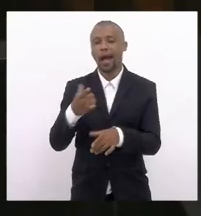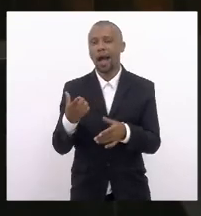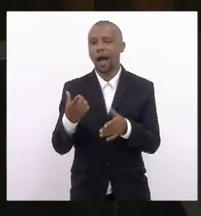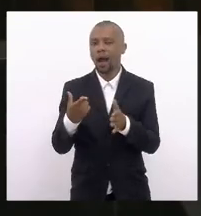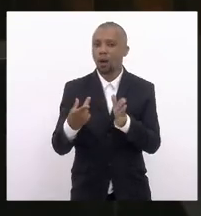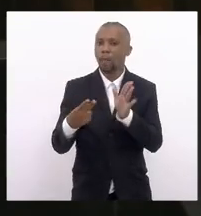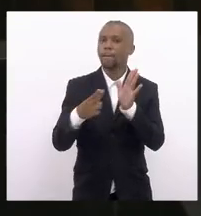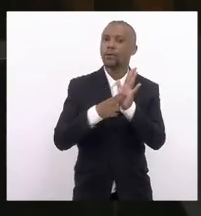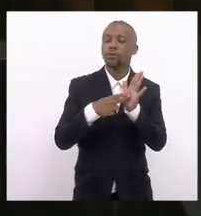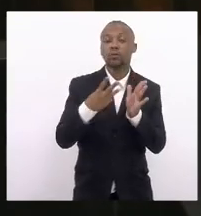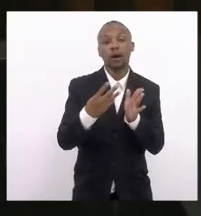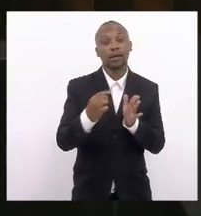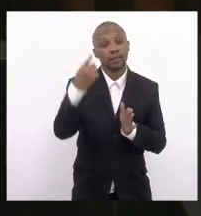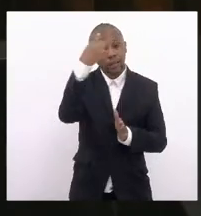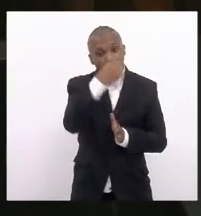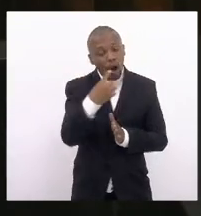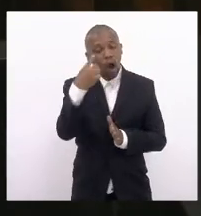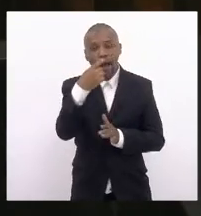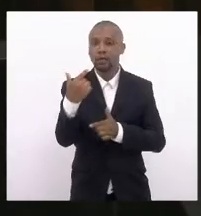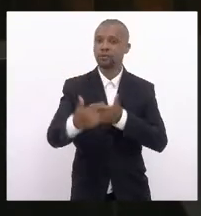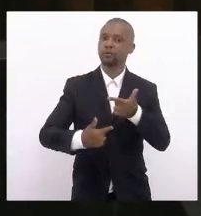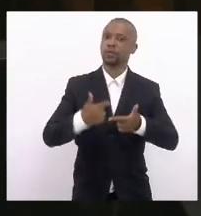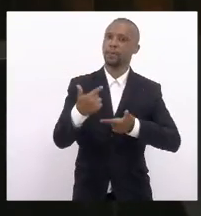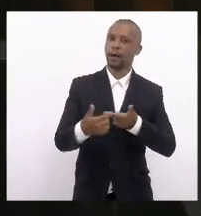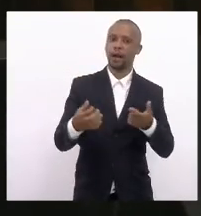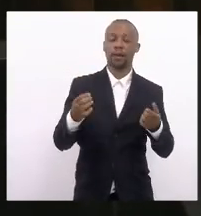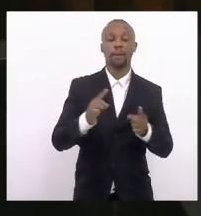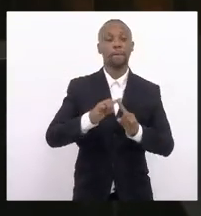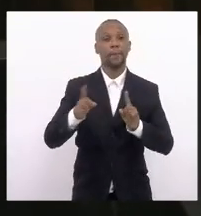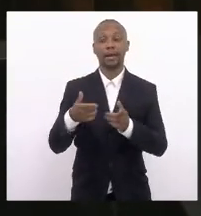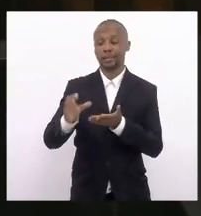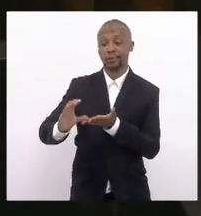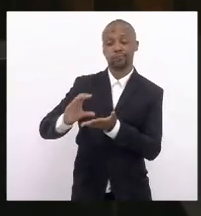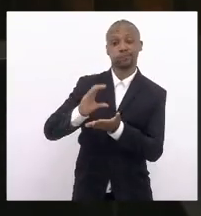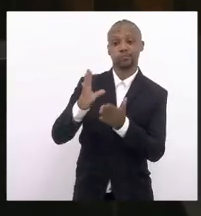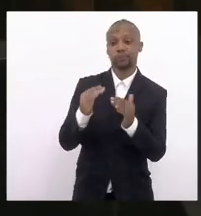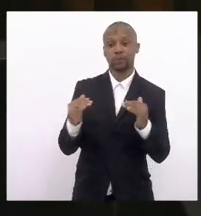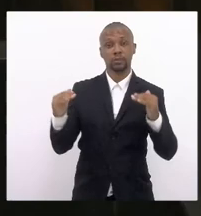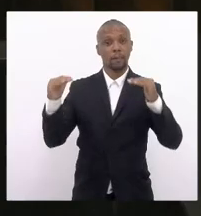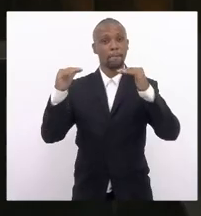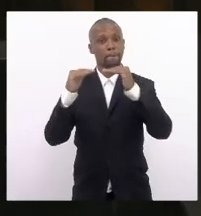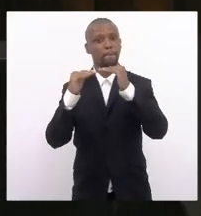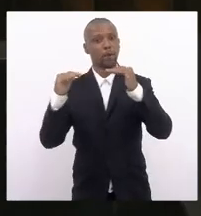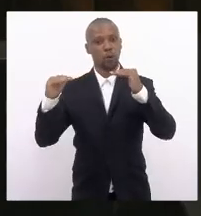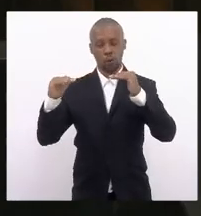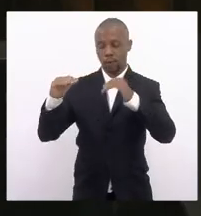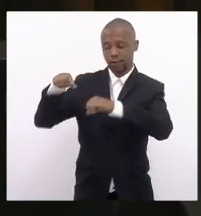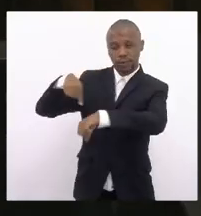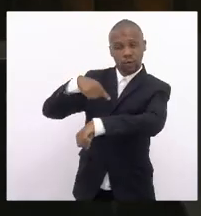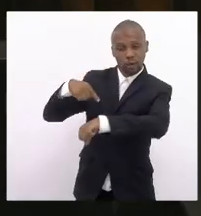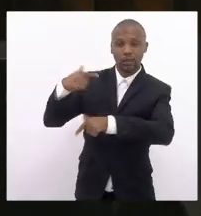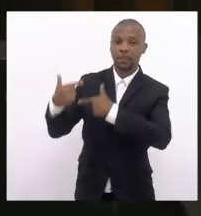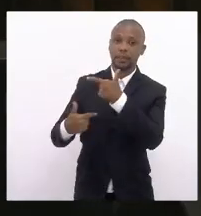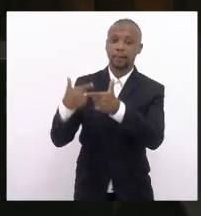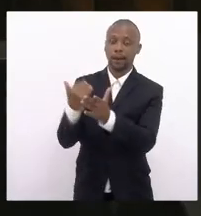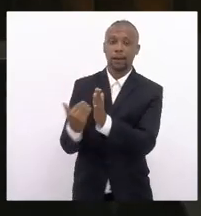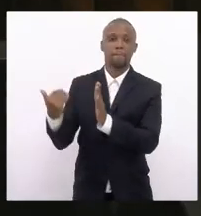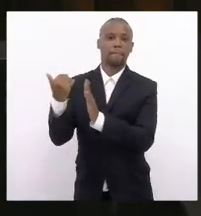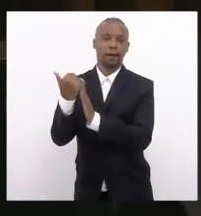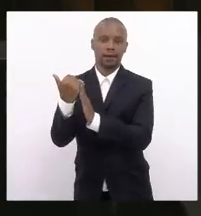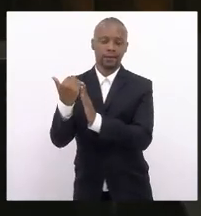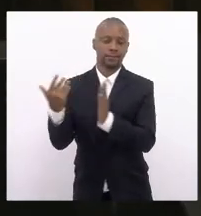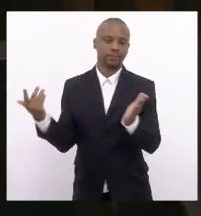40 horas no desempenho dessas funções e não terem uma remuneração proporcional por essa carga horária que desempenham.